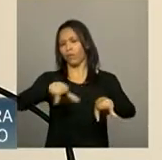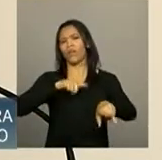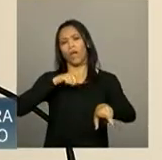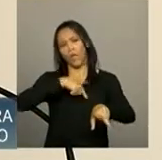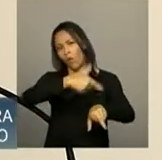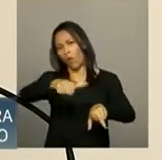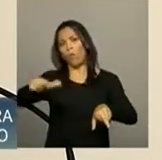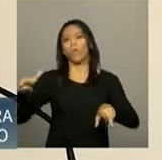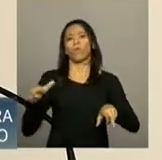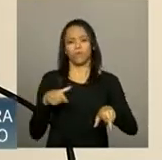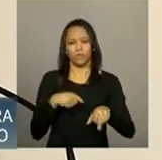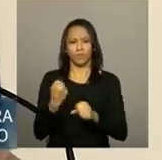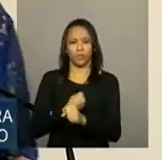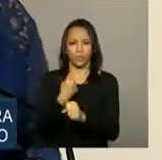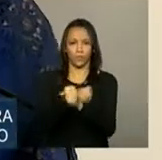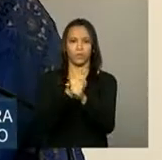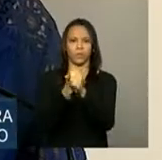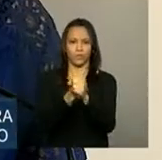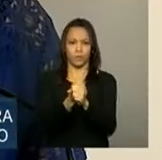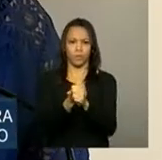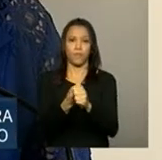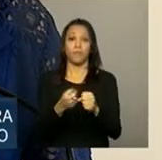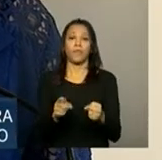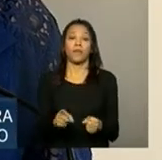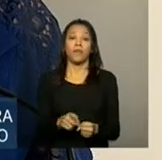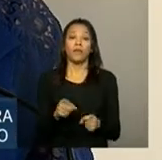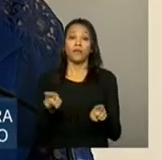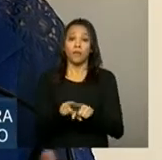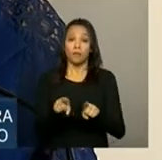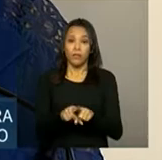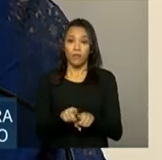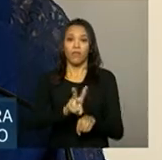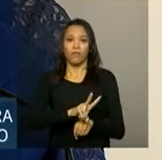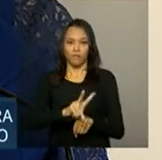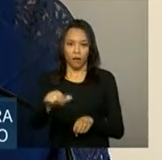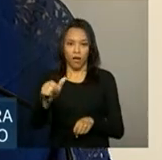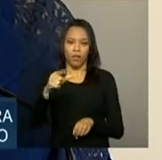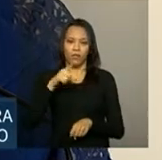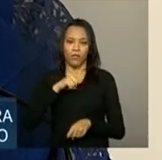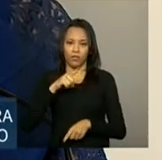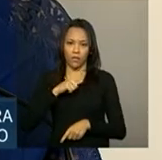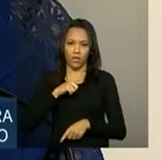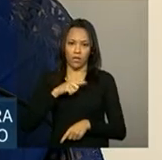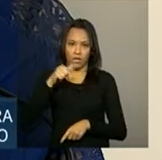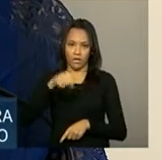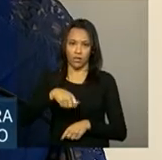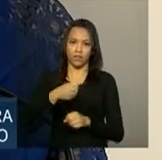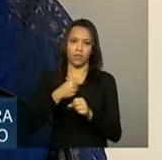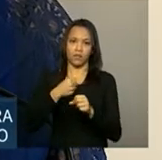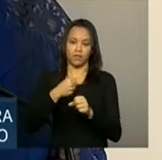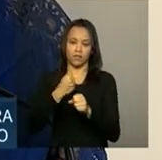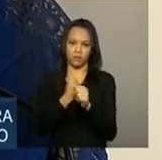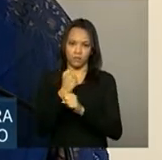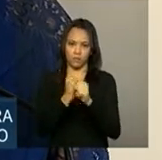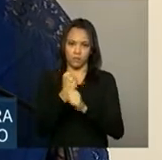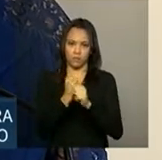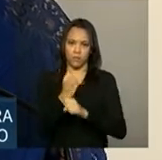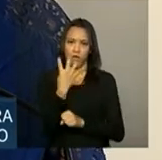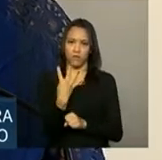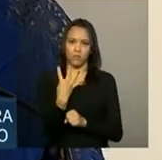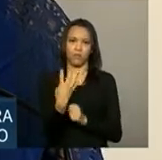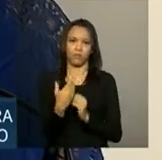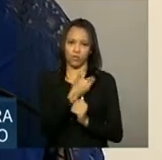obras de mobilidade urbana e vamos ter nesse nesse próximo quatro anos nesses próximos